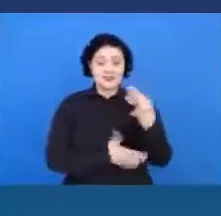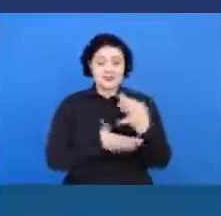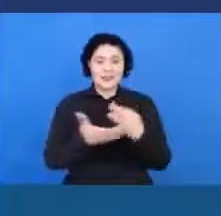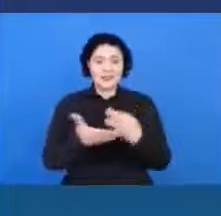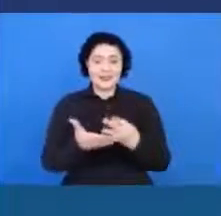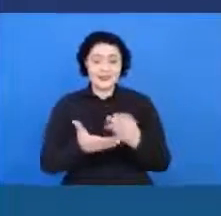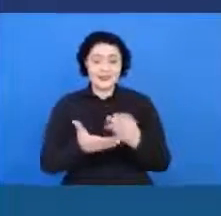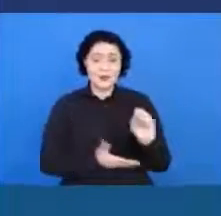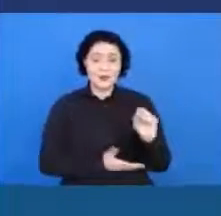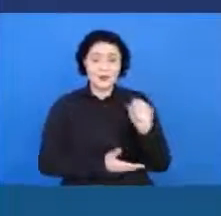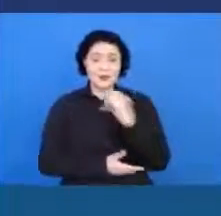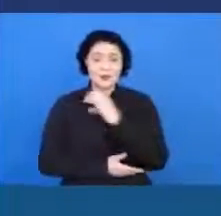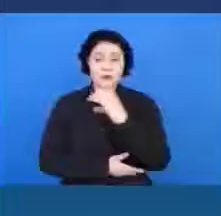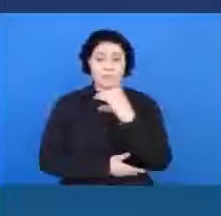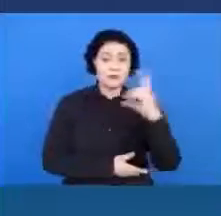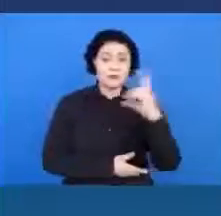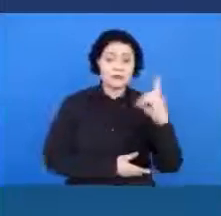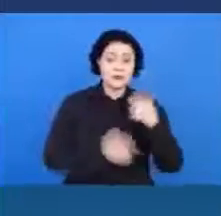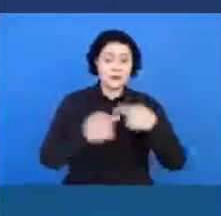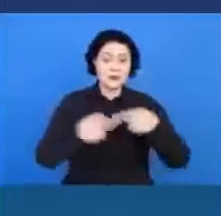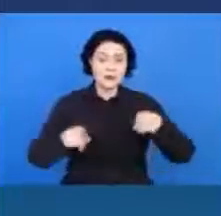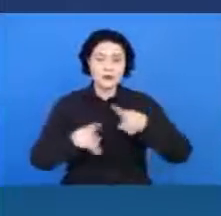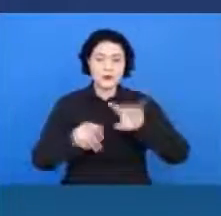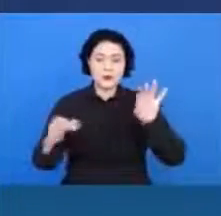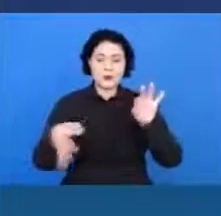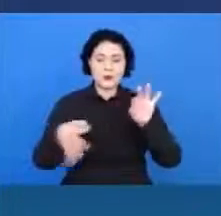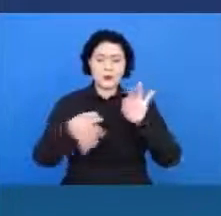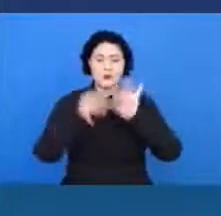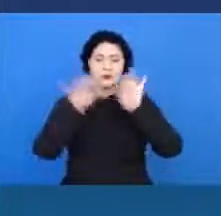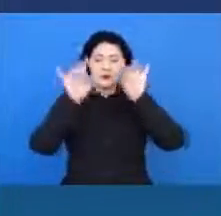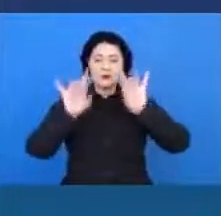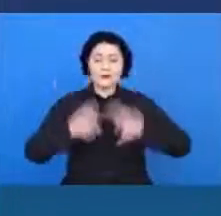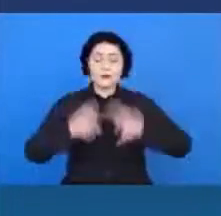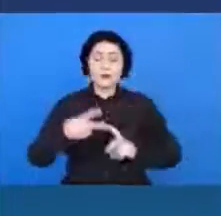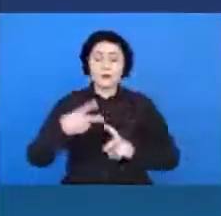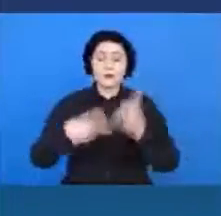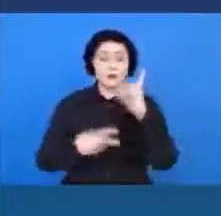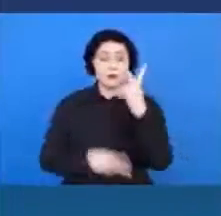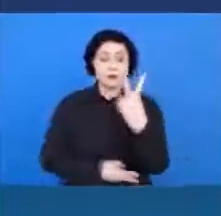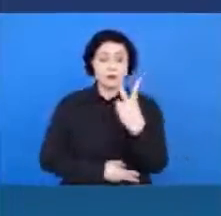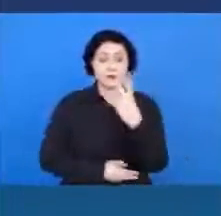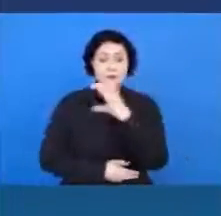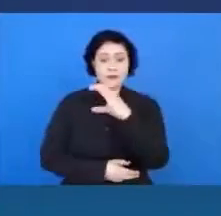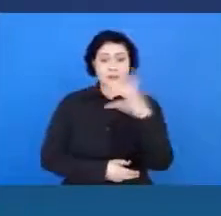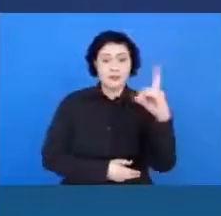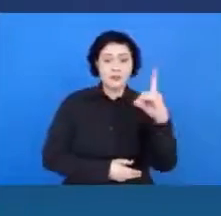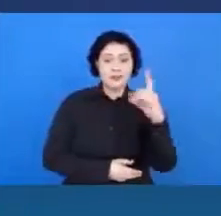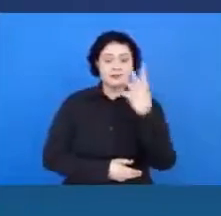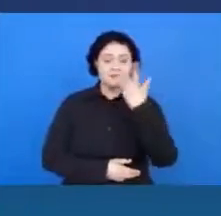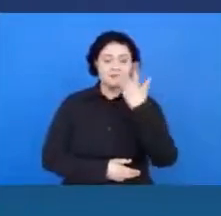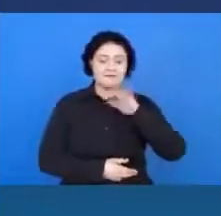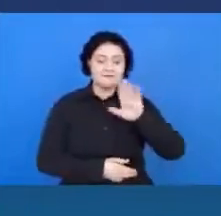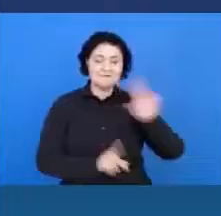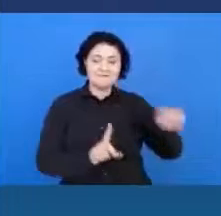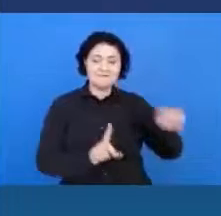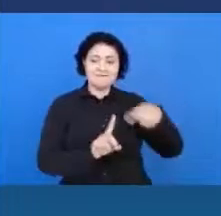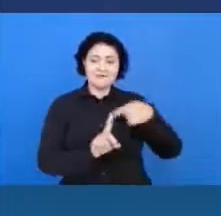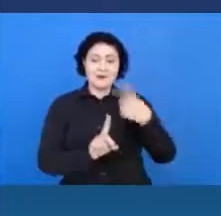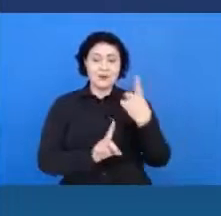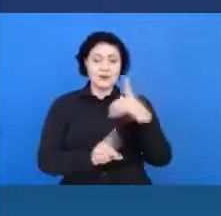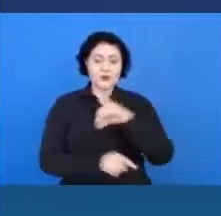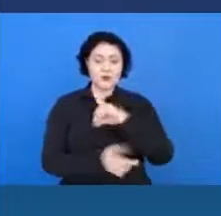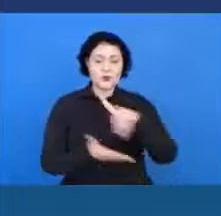8 CDs com trilhas musicais exclusivas 2 CDs para o público é um dever de